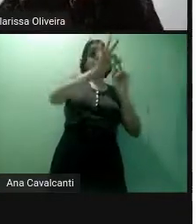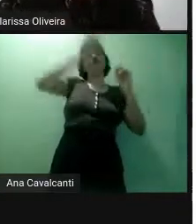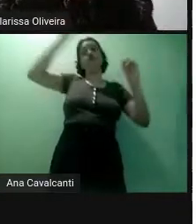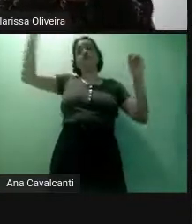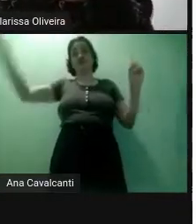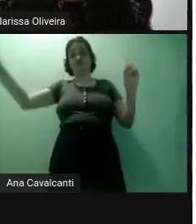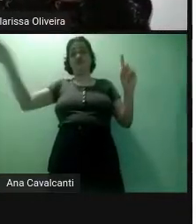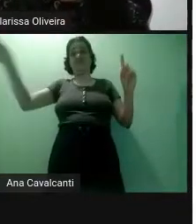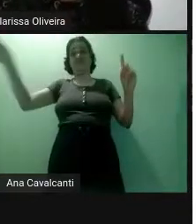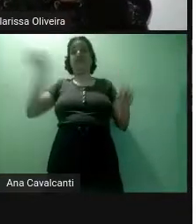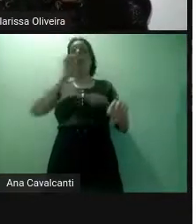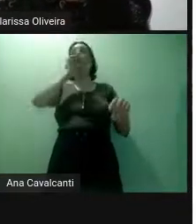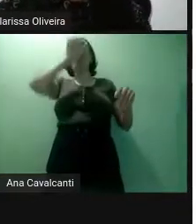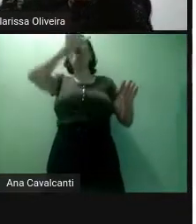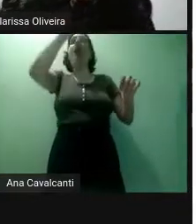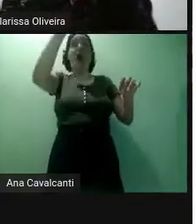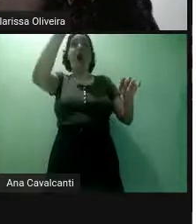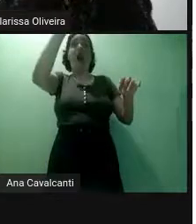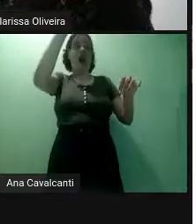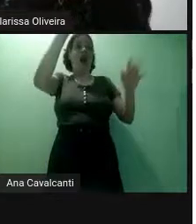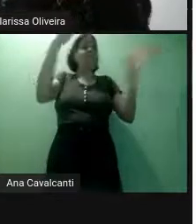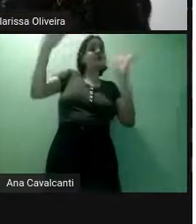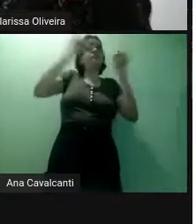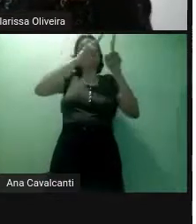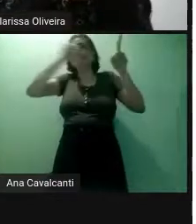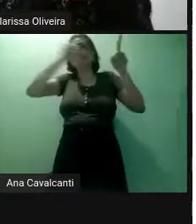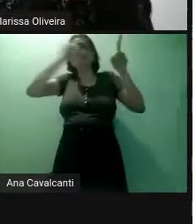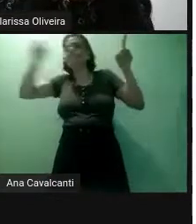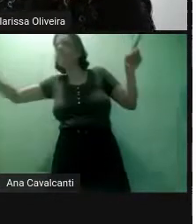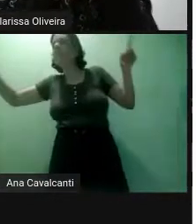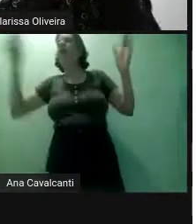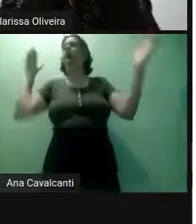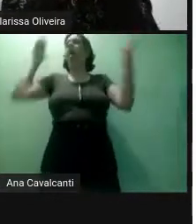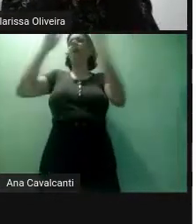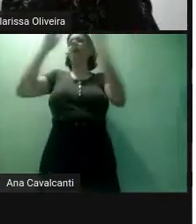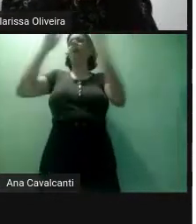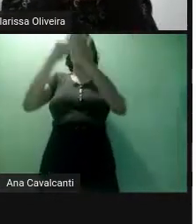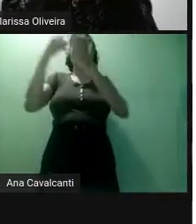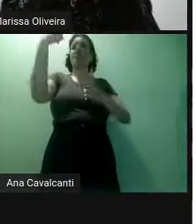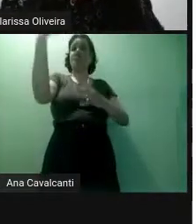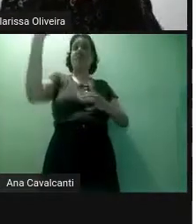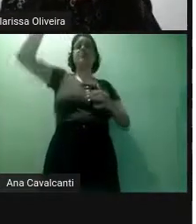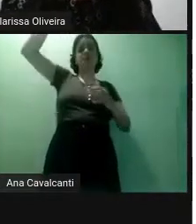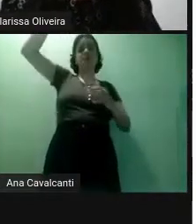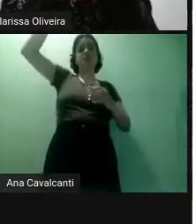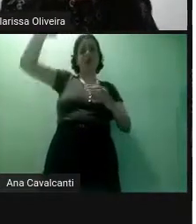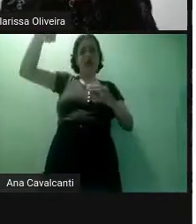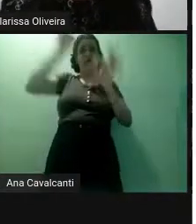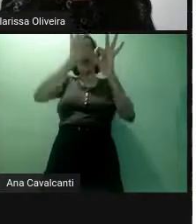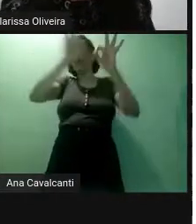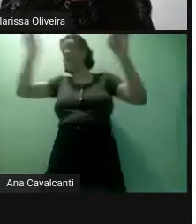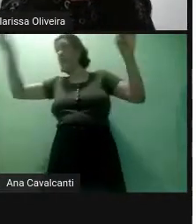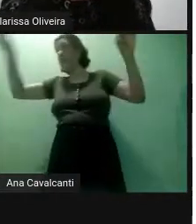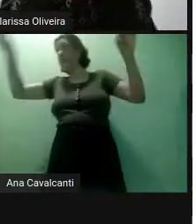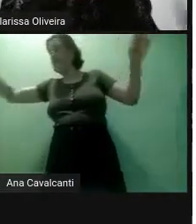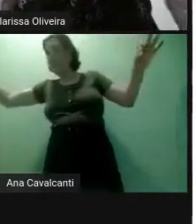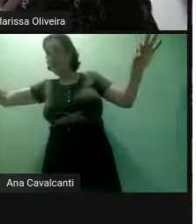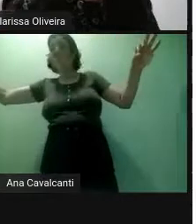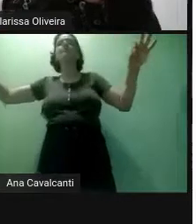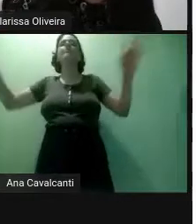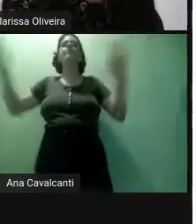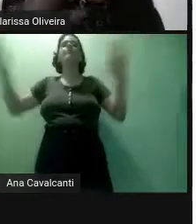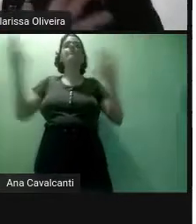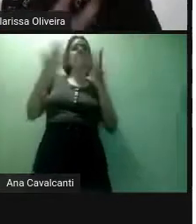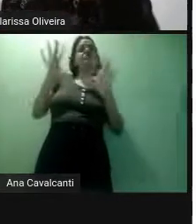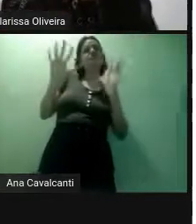elas percorrem uma distância de até 2 metros. Então, eu tenho que manter uma distância de uma pessoa para outra de,